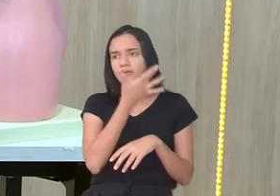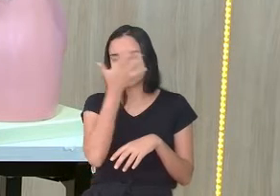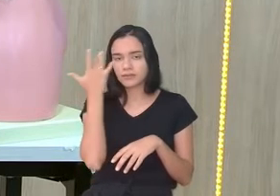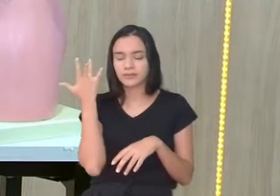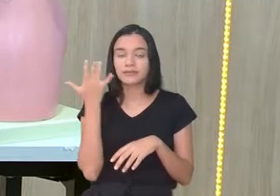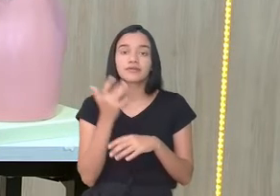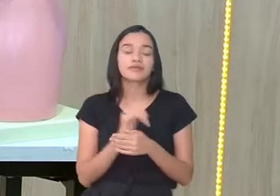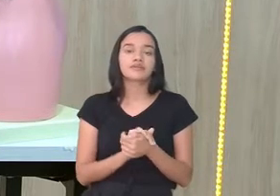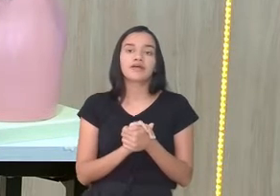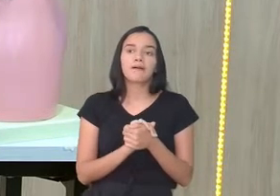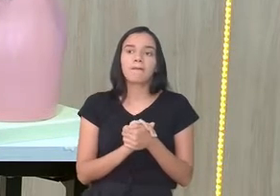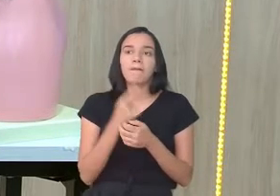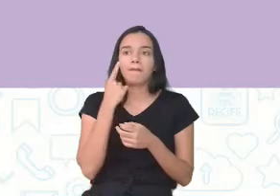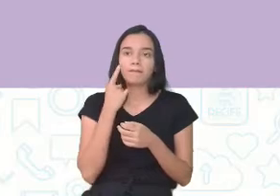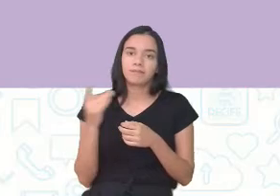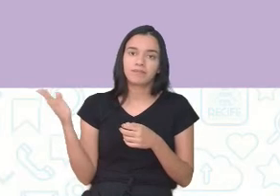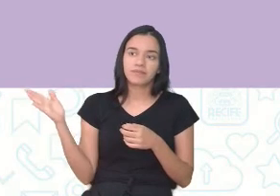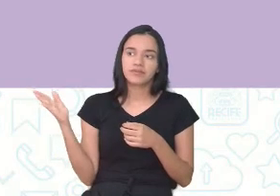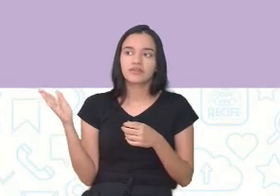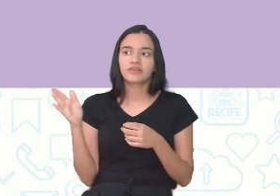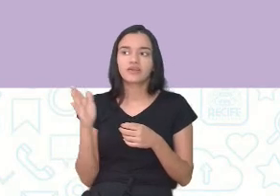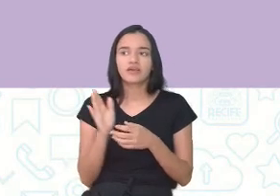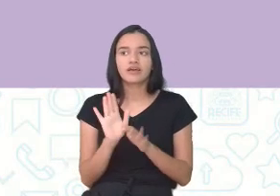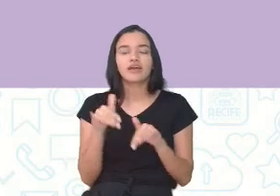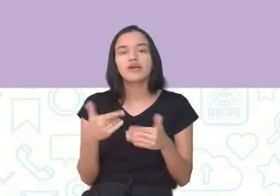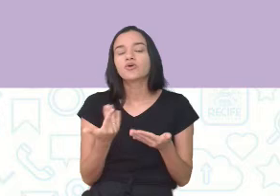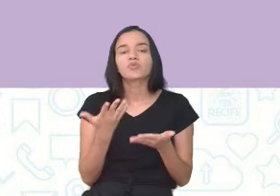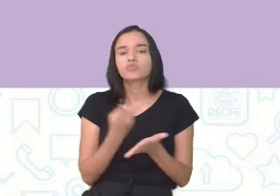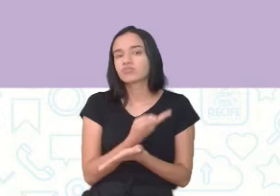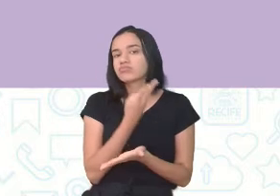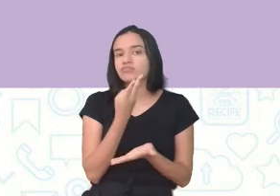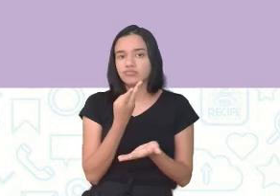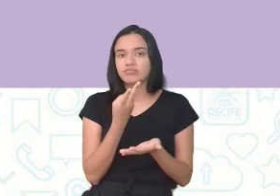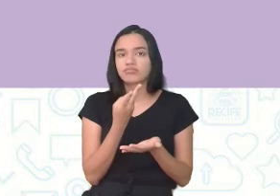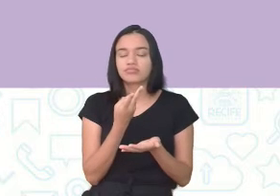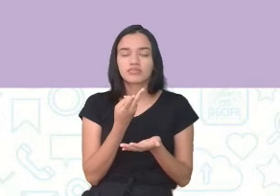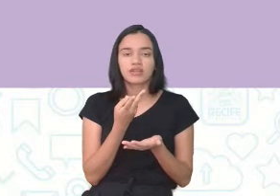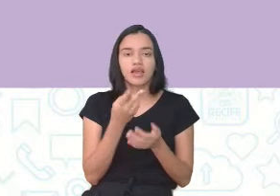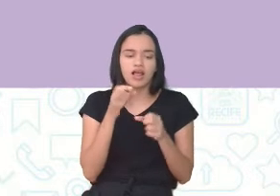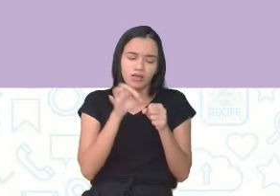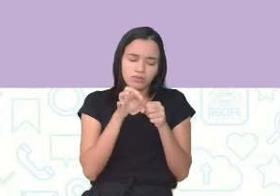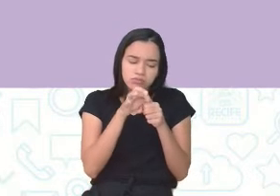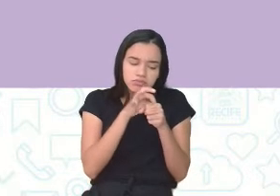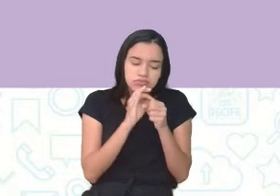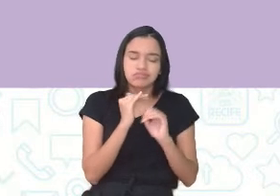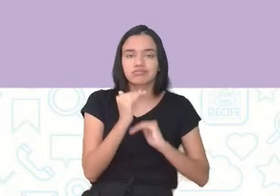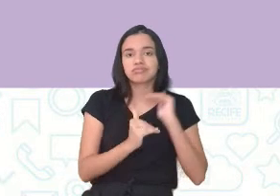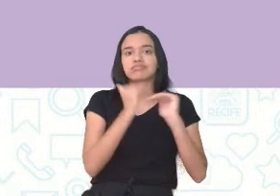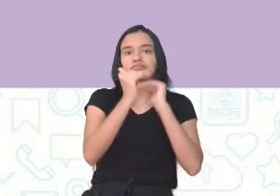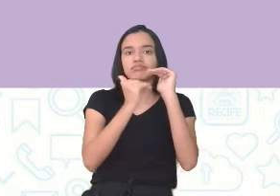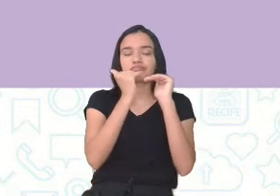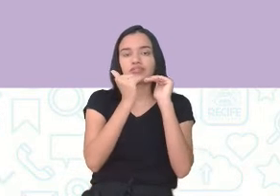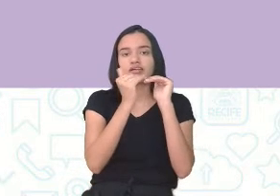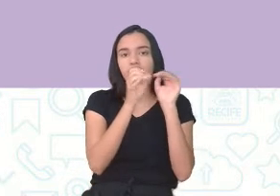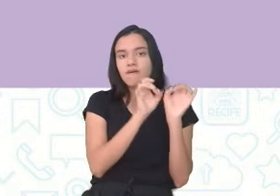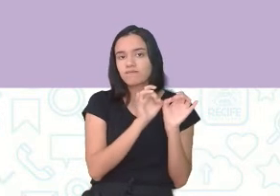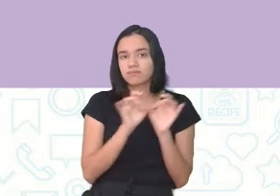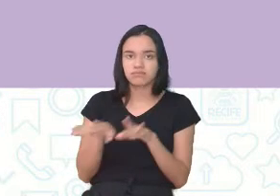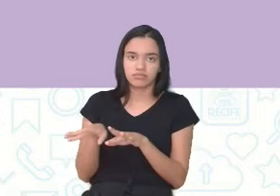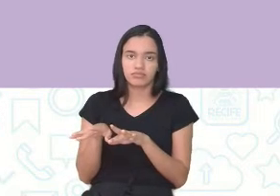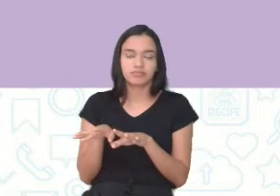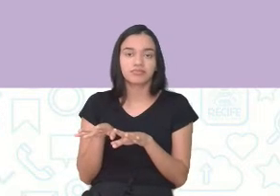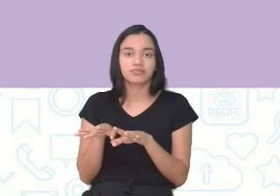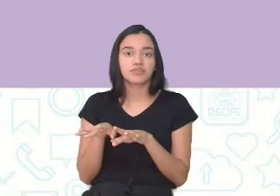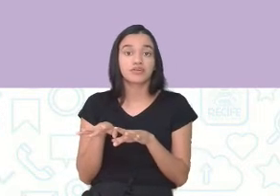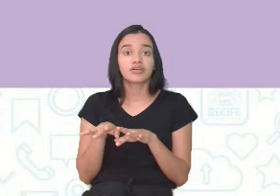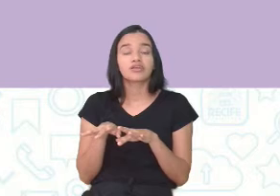está fecundado. Aí, aqui, mais uma vez, quando não acontece, né, a fertilização do ovócito, ele é descartado, gente,